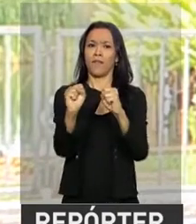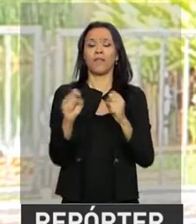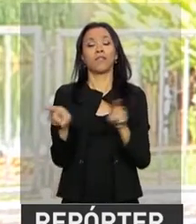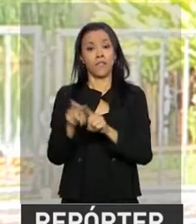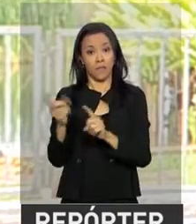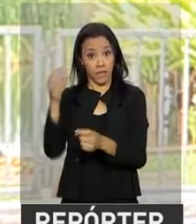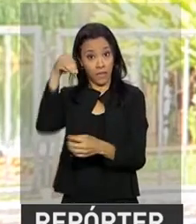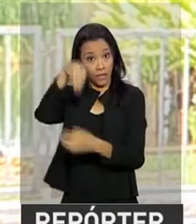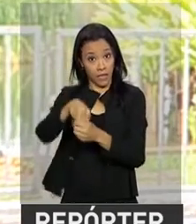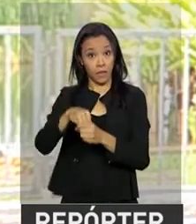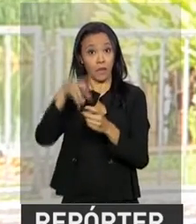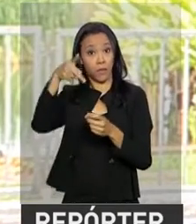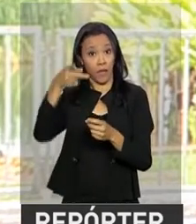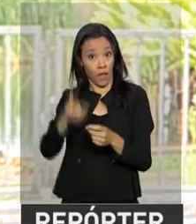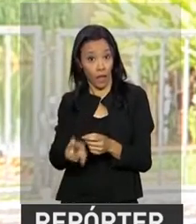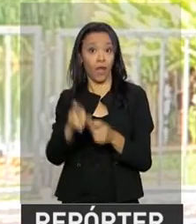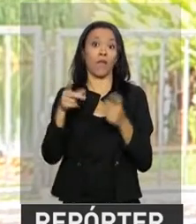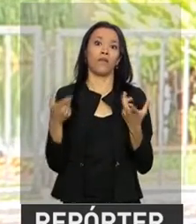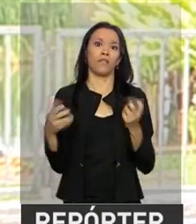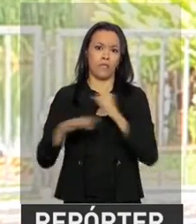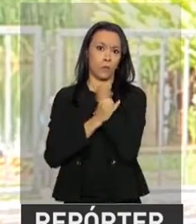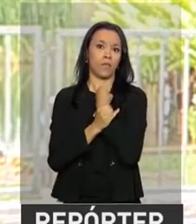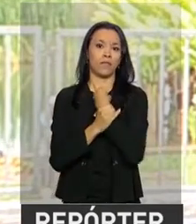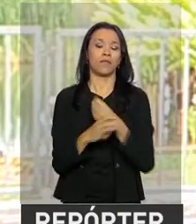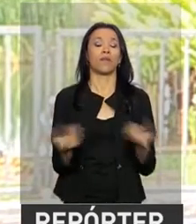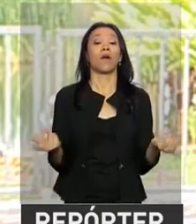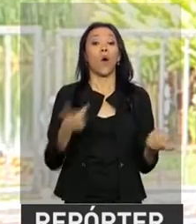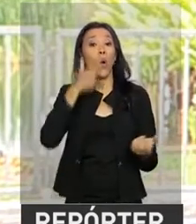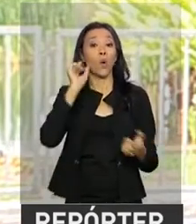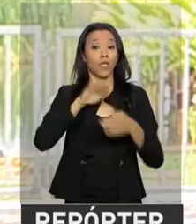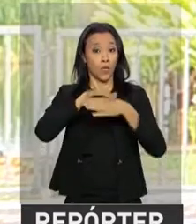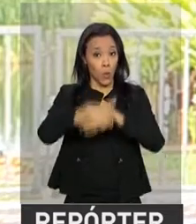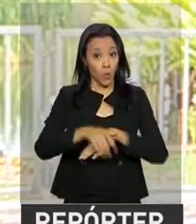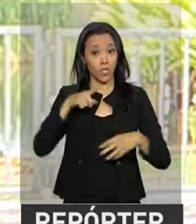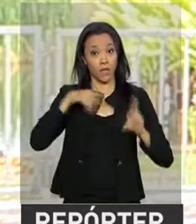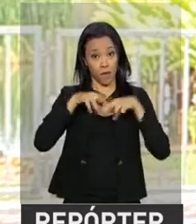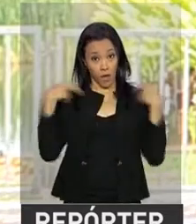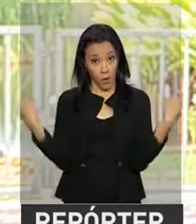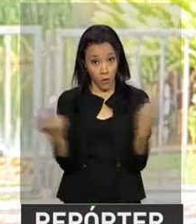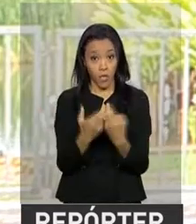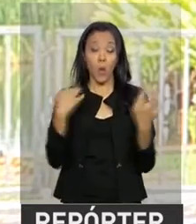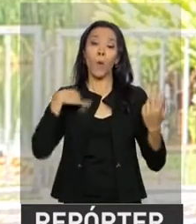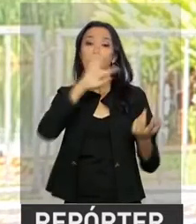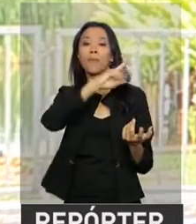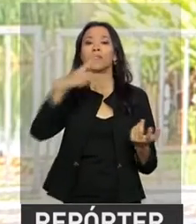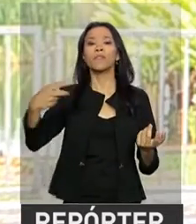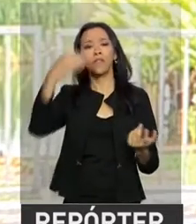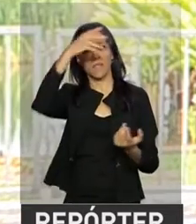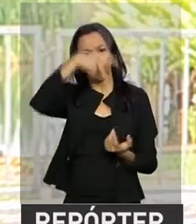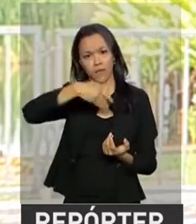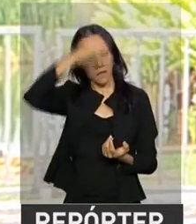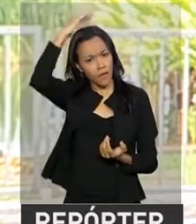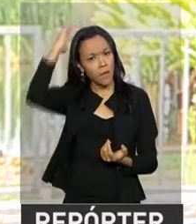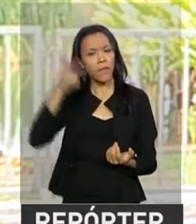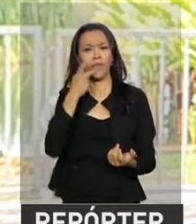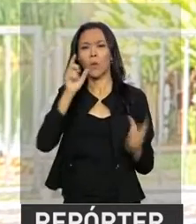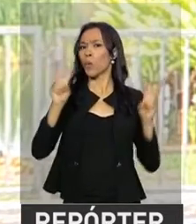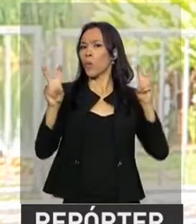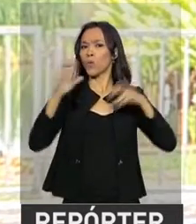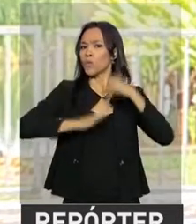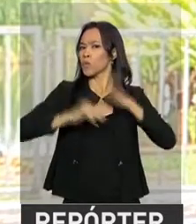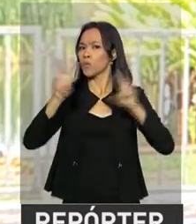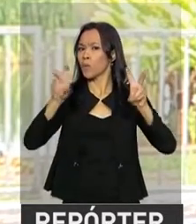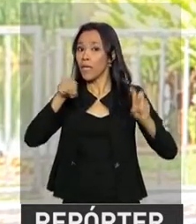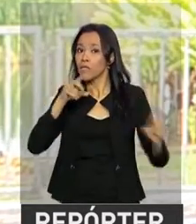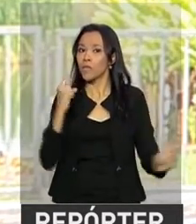da presidência da república ontem à noite em entrevista a jornalistas no palácio do planalto o presidente michel temer falou sobre esse encontro e